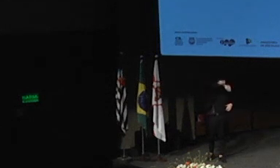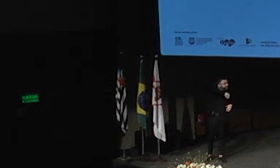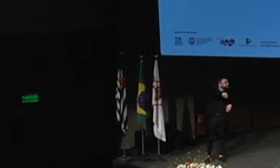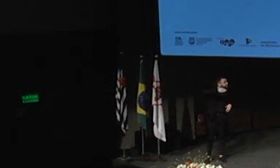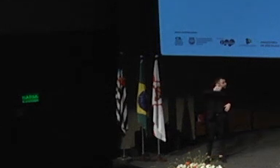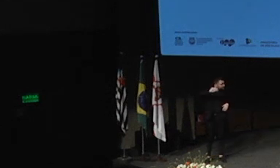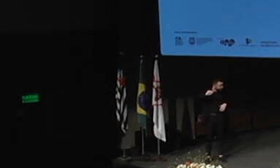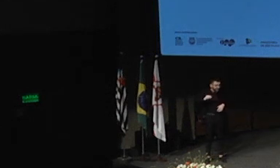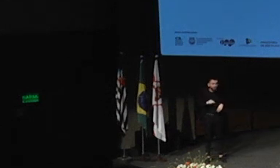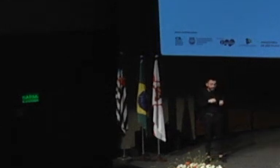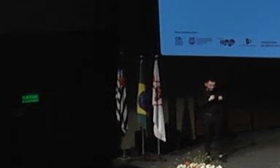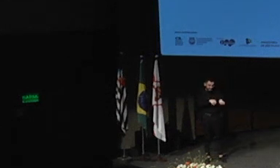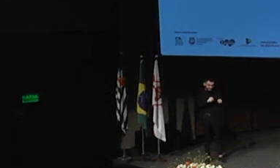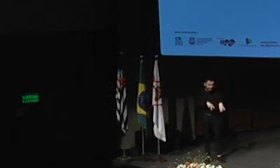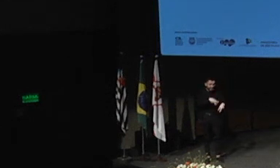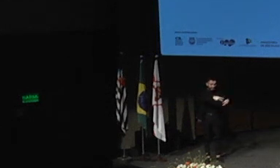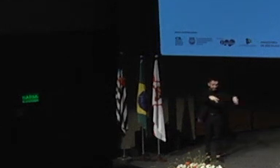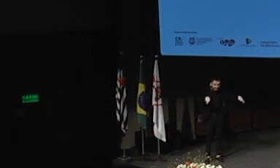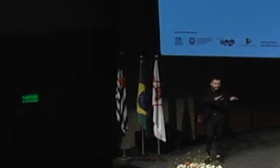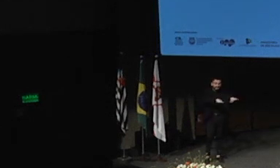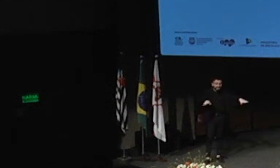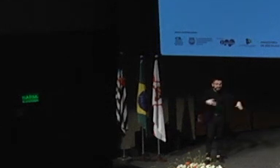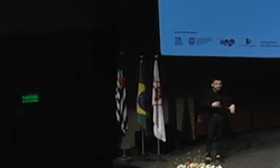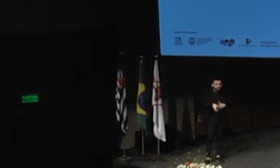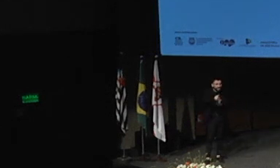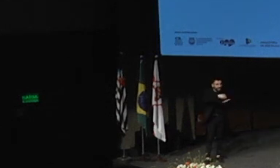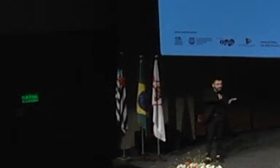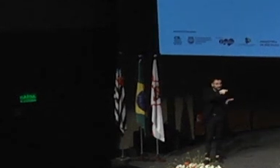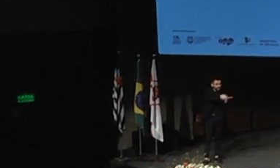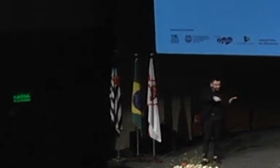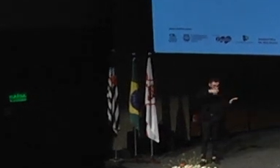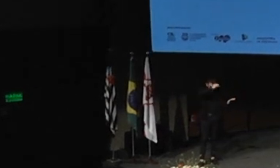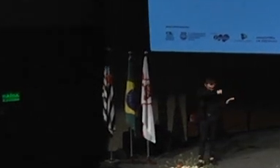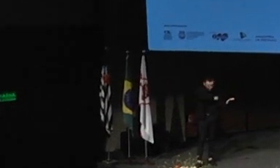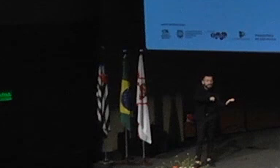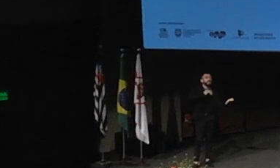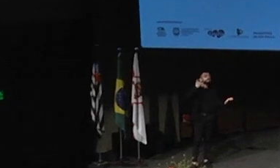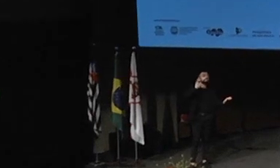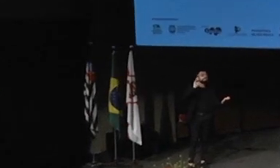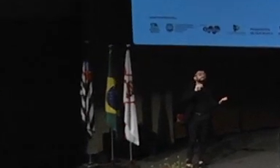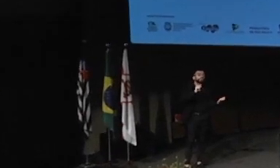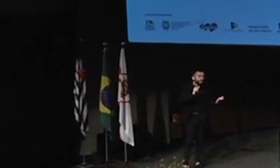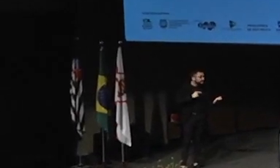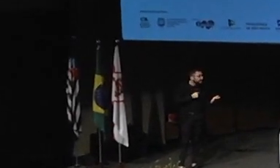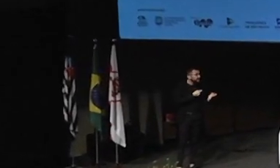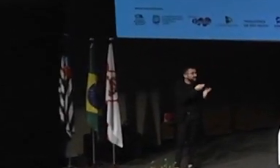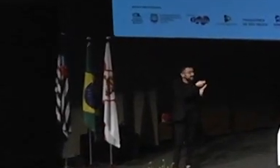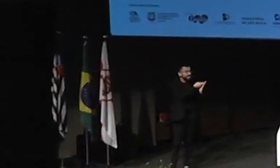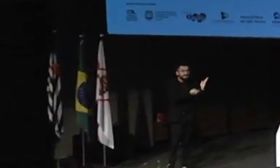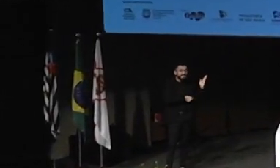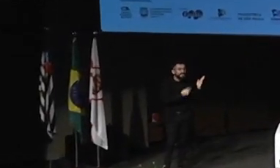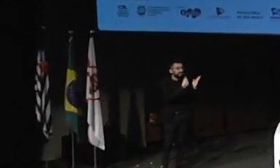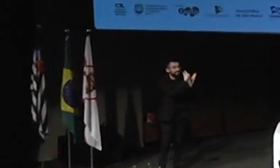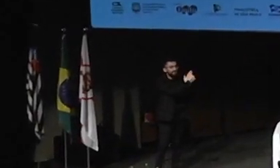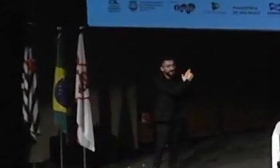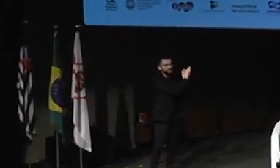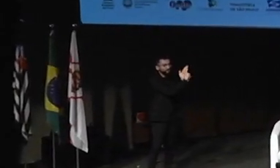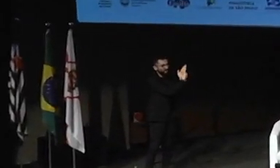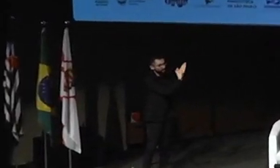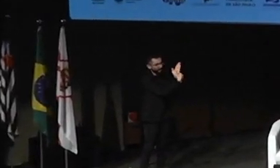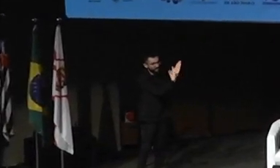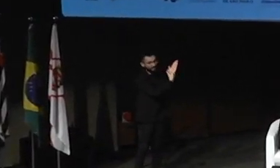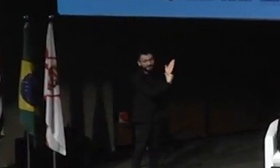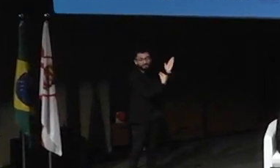que, para o alfabetizando, para a pessoa que tem dificuldade de compreensão leitora, é mais fácil você escrever em versos, porque o